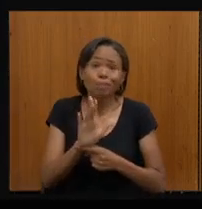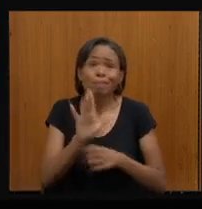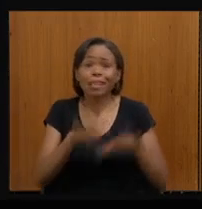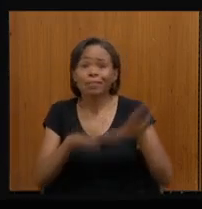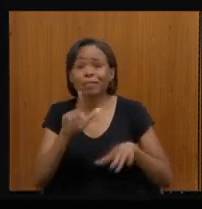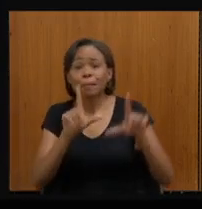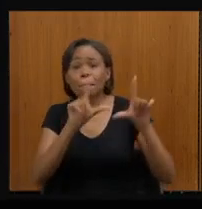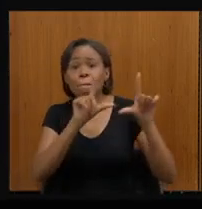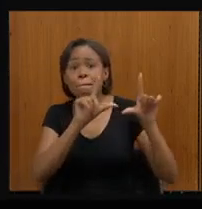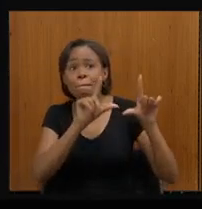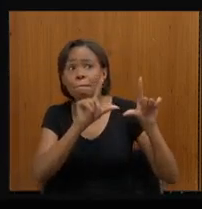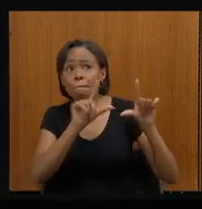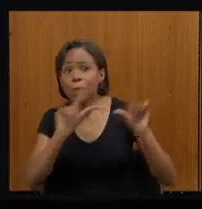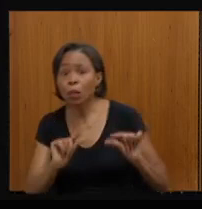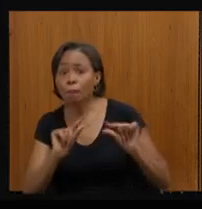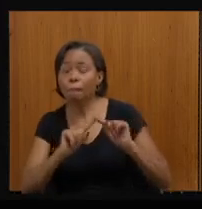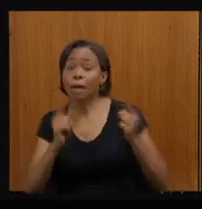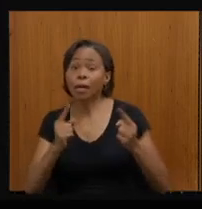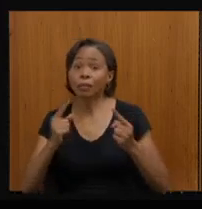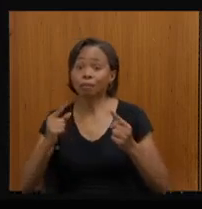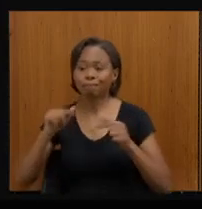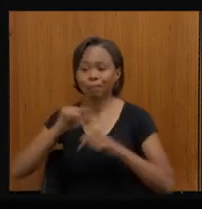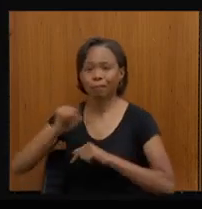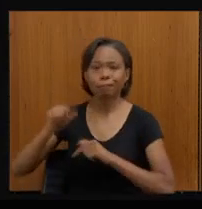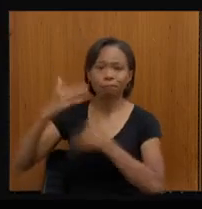acaba sendo mais rápido e